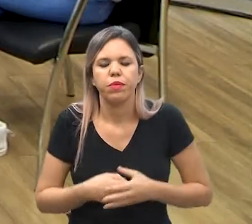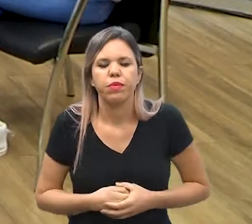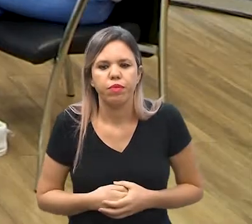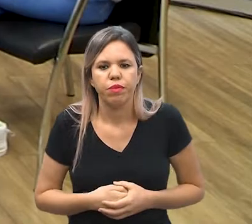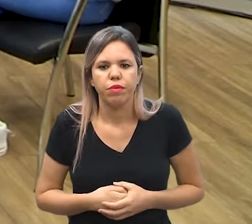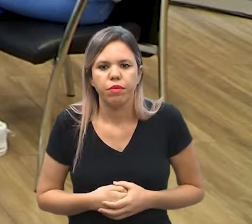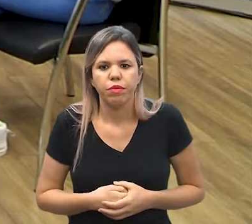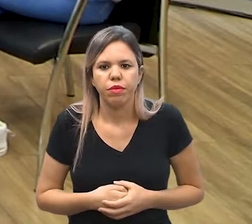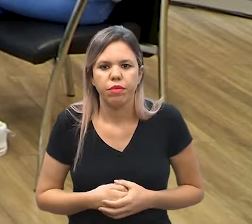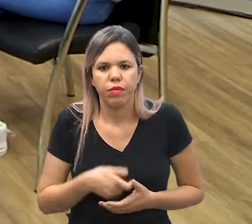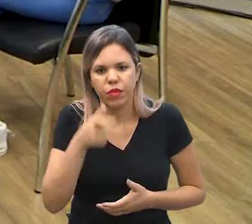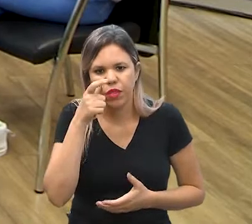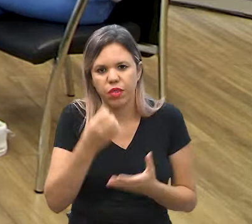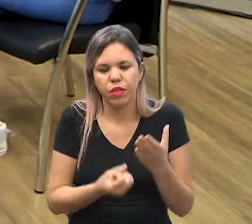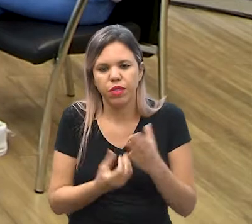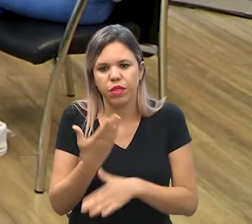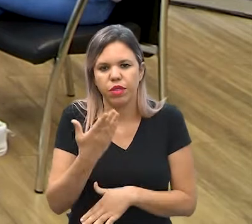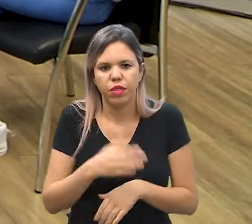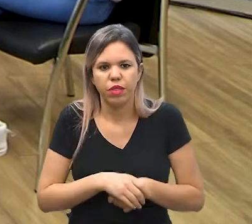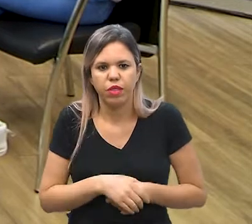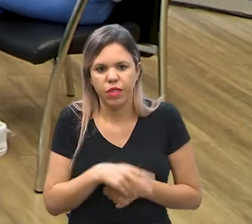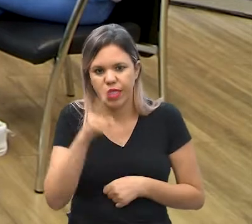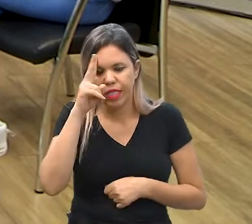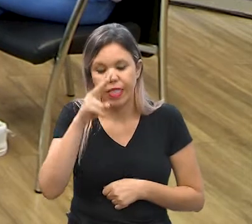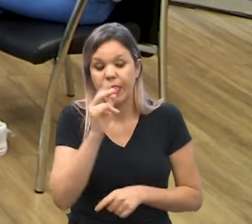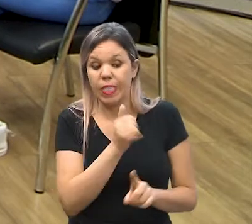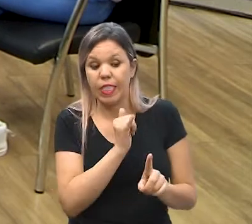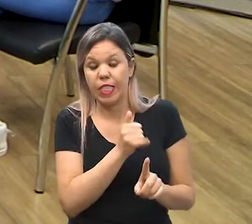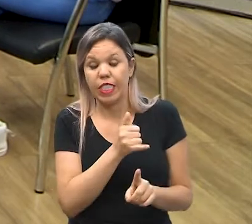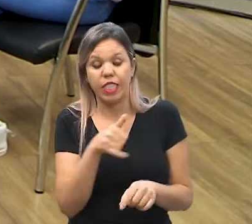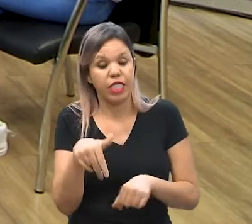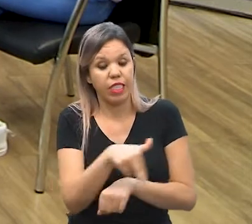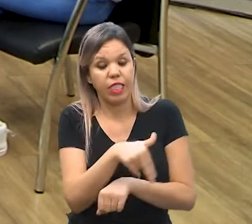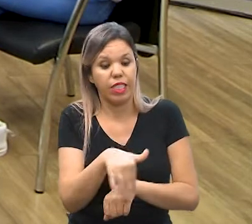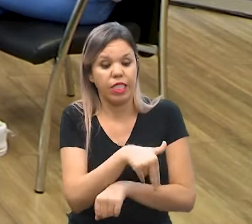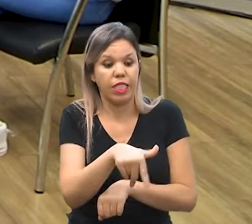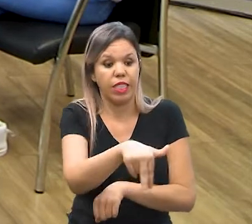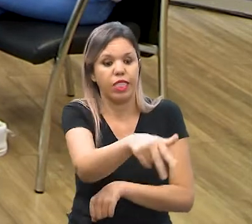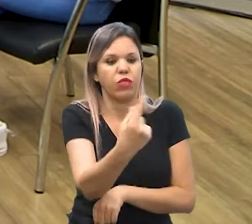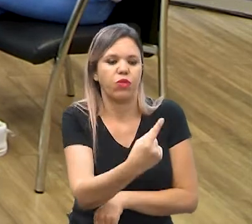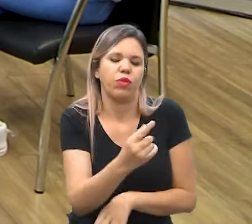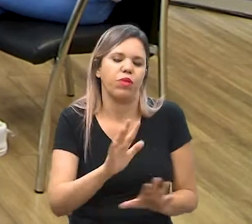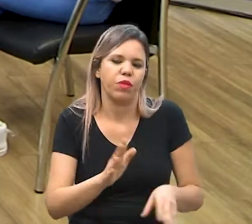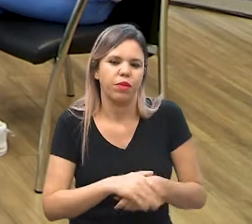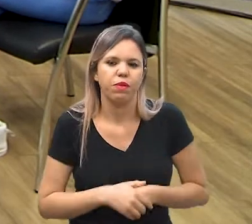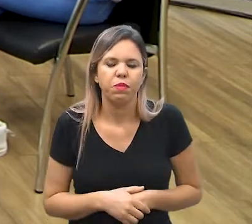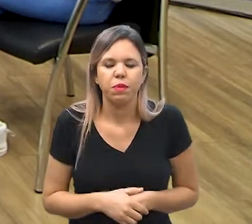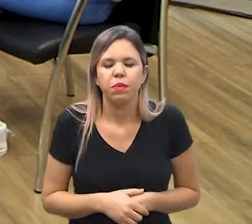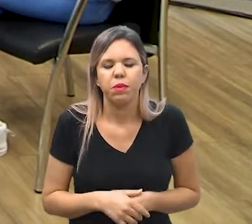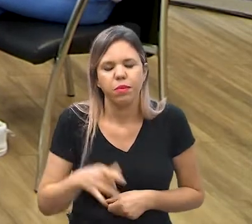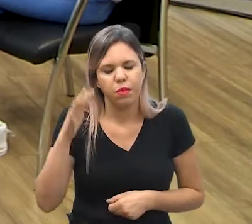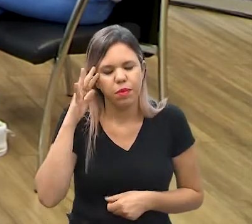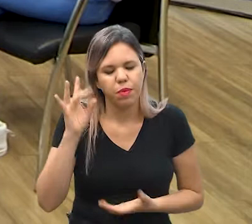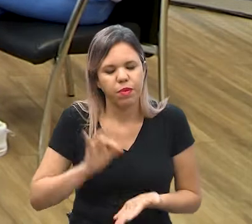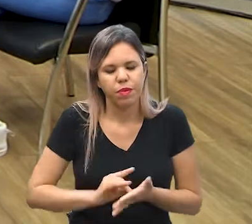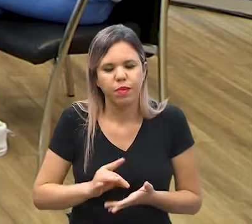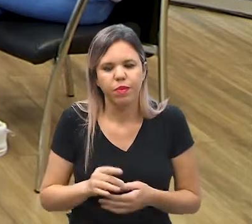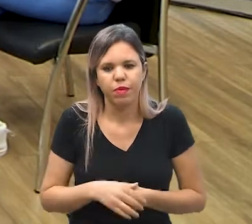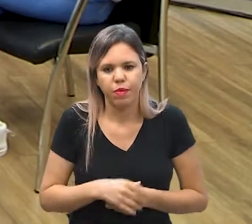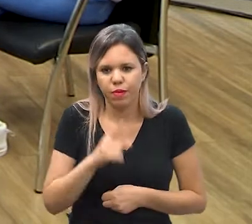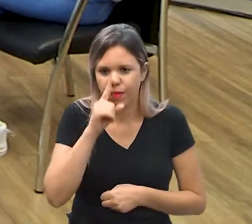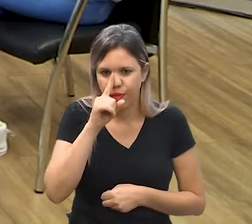E aí, já viu, né? Você lembra da bronca e não de atravessar a rua, né? Exatamente. Eu imagino realmente algo